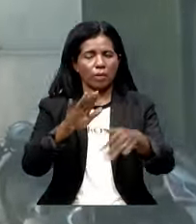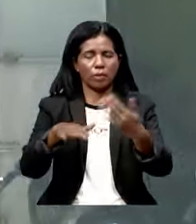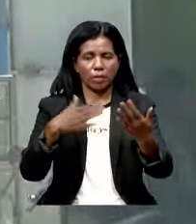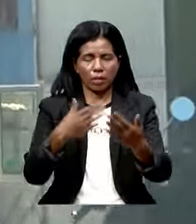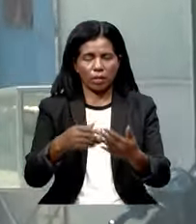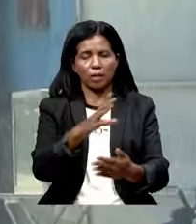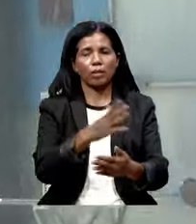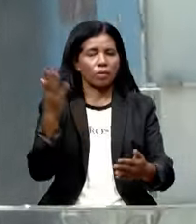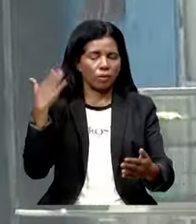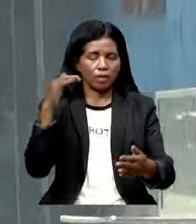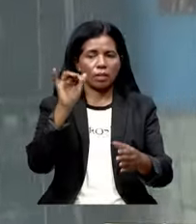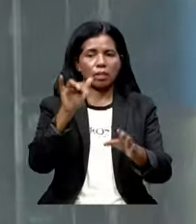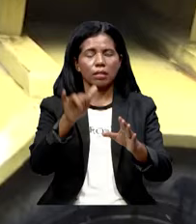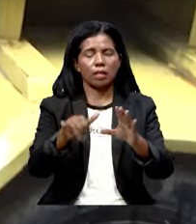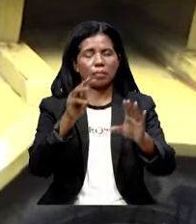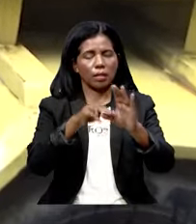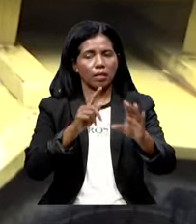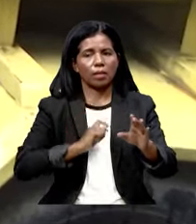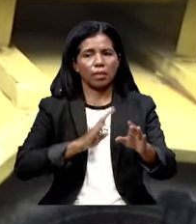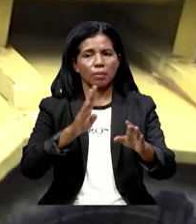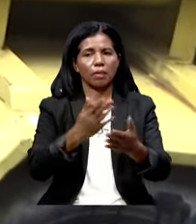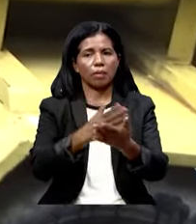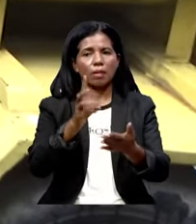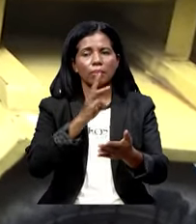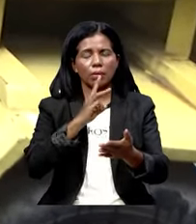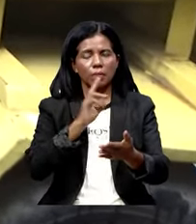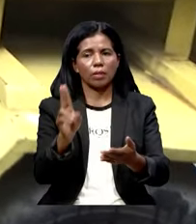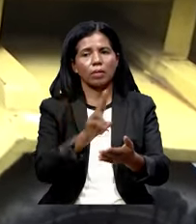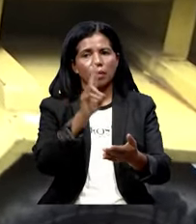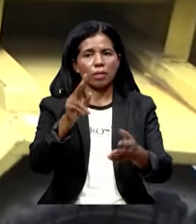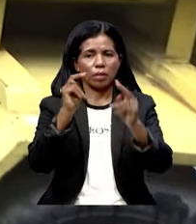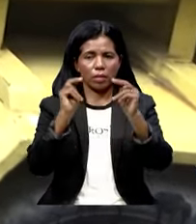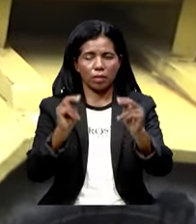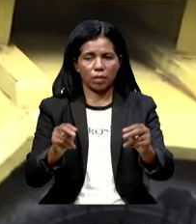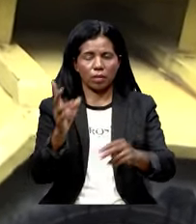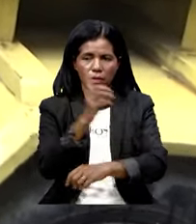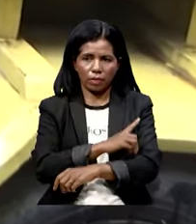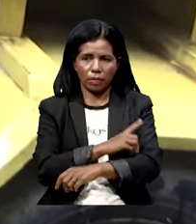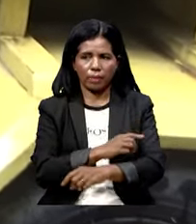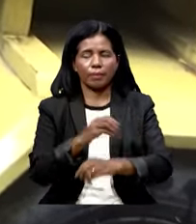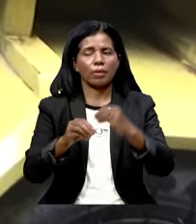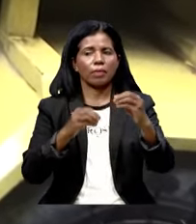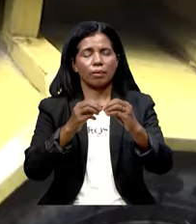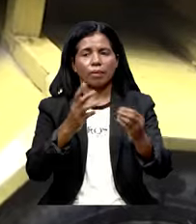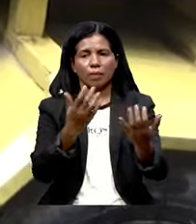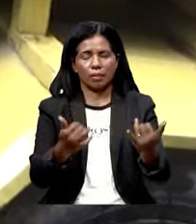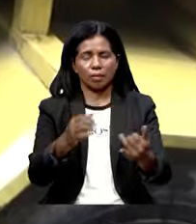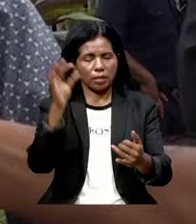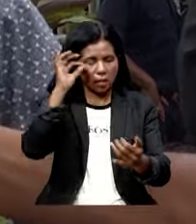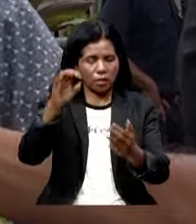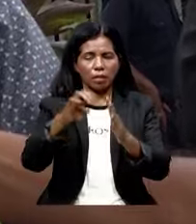neebe durante ne hela e merkadu Taibesi laran, sosa de be ho di usa ba necessidade lor loron. Relaciono situação ne